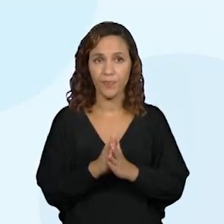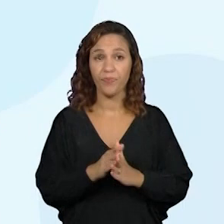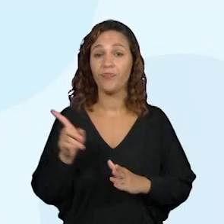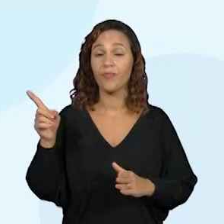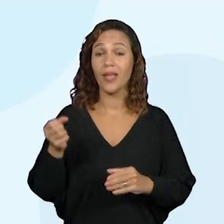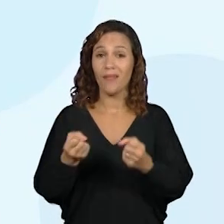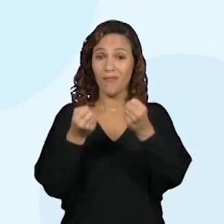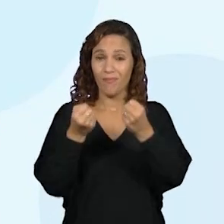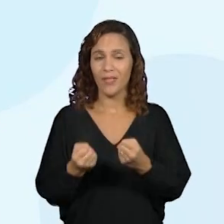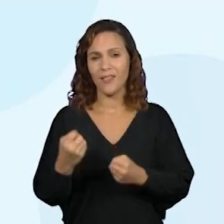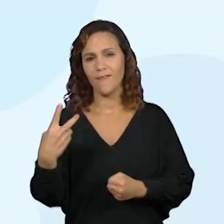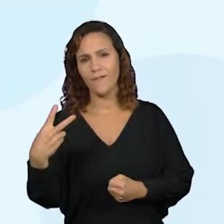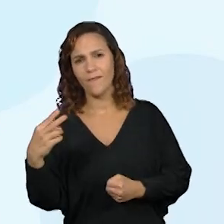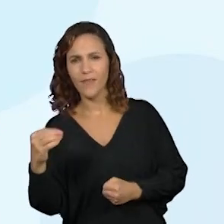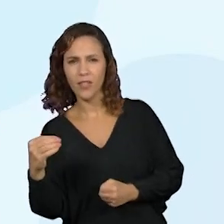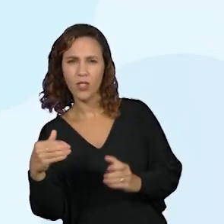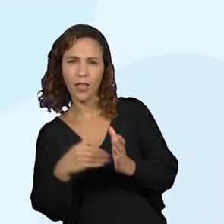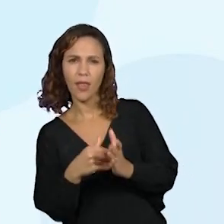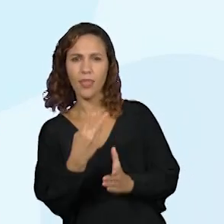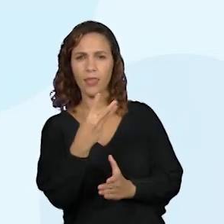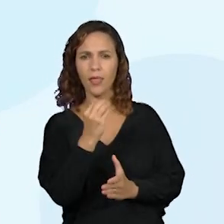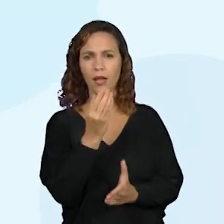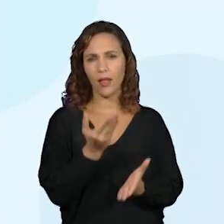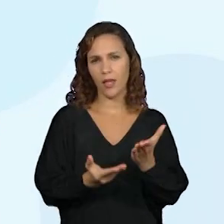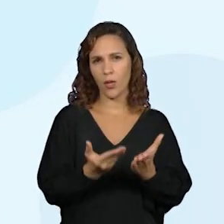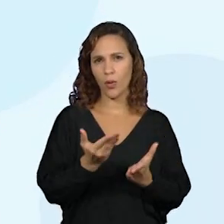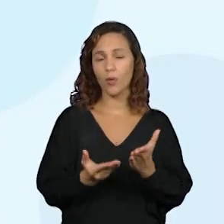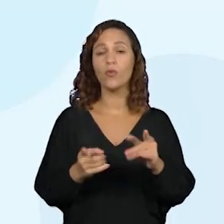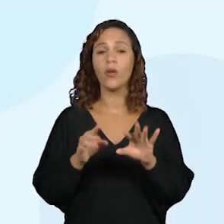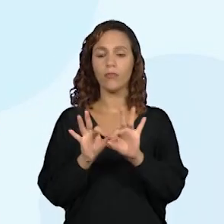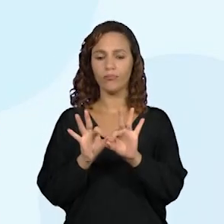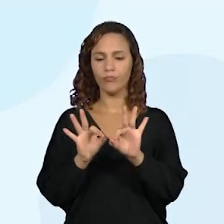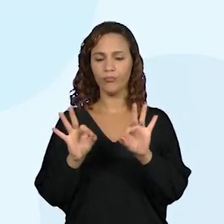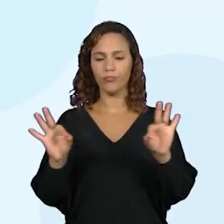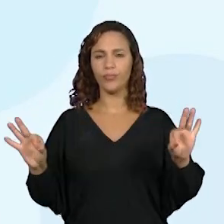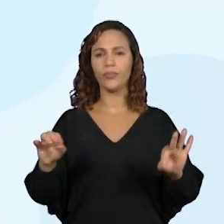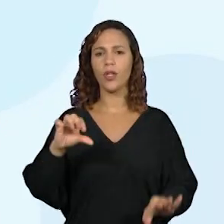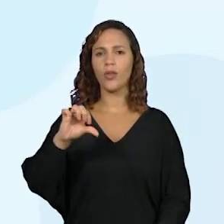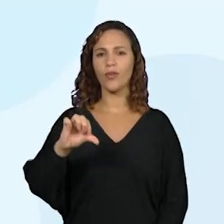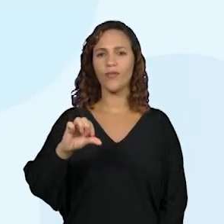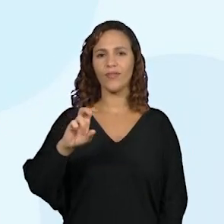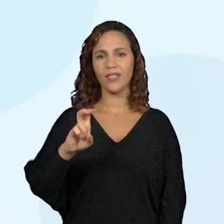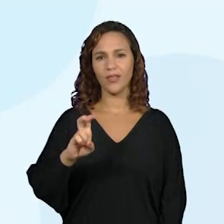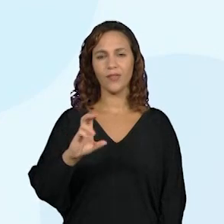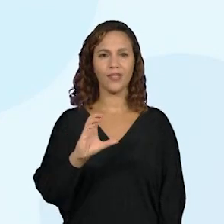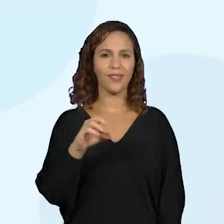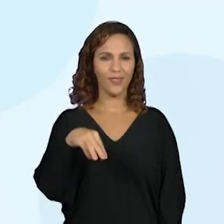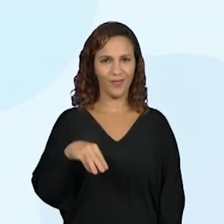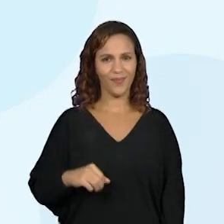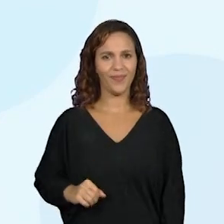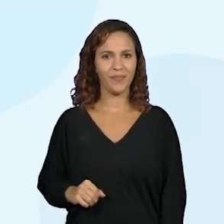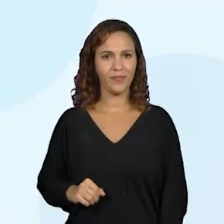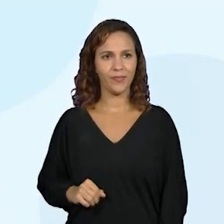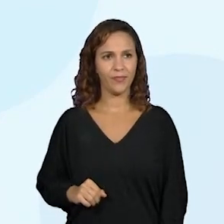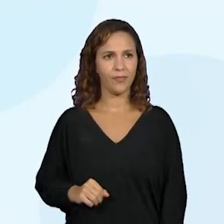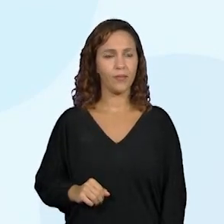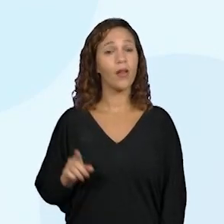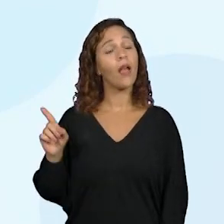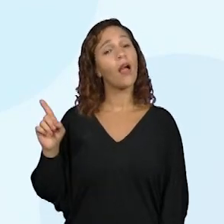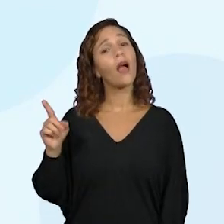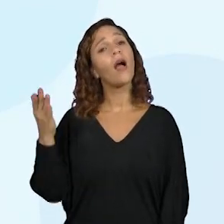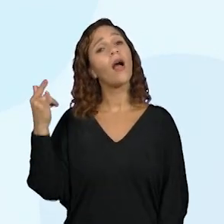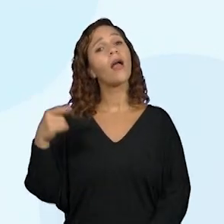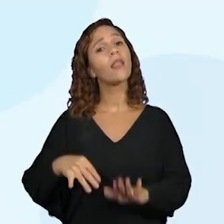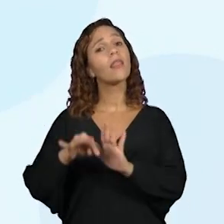pesa entre 20 e 30 kg e mede 95 cm essa informação não